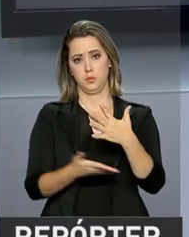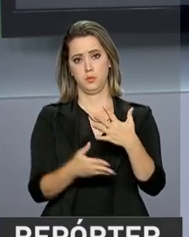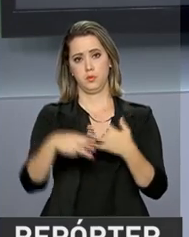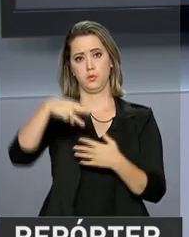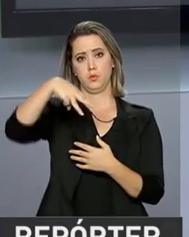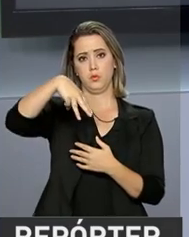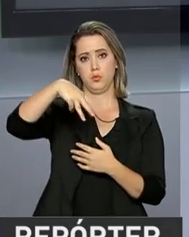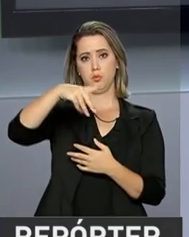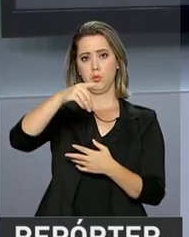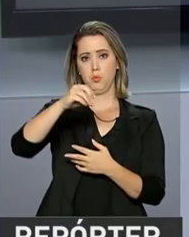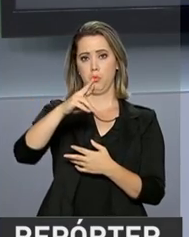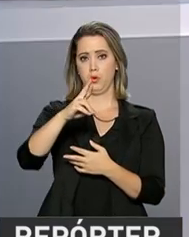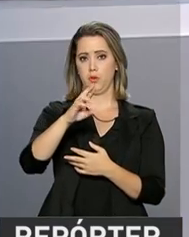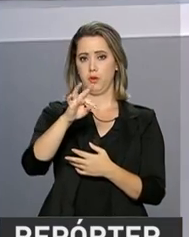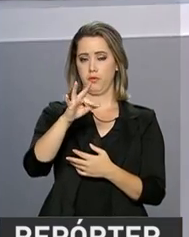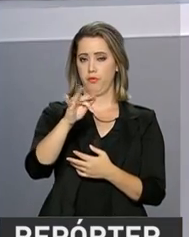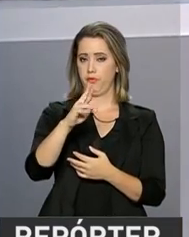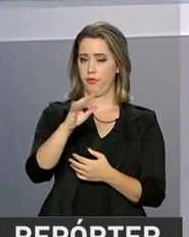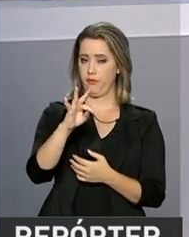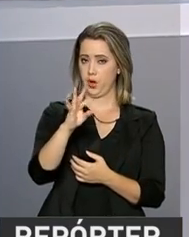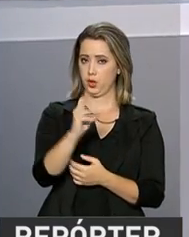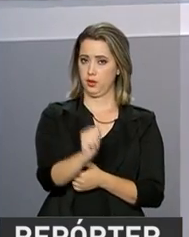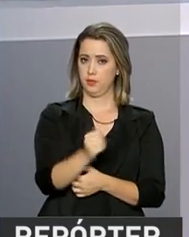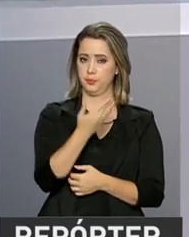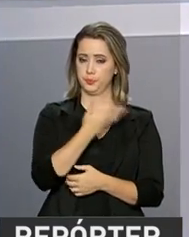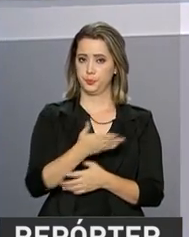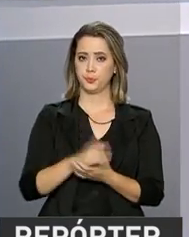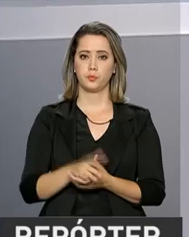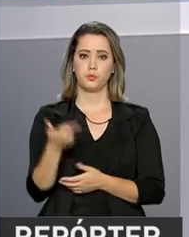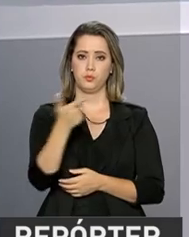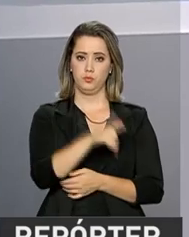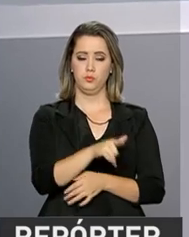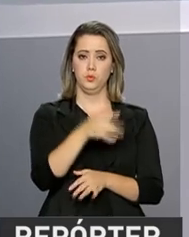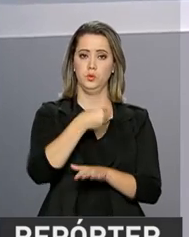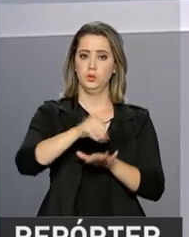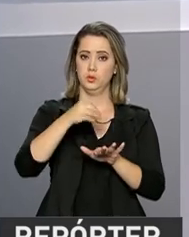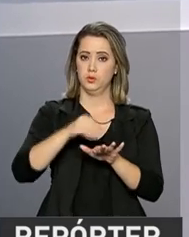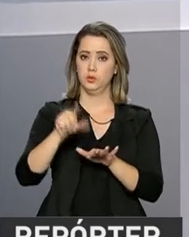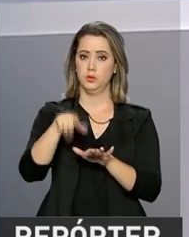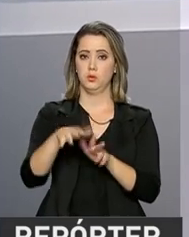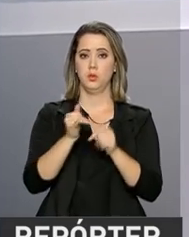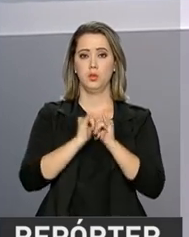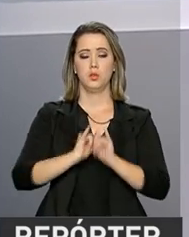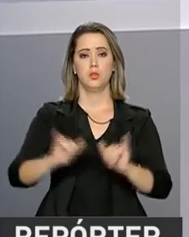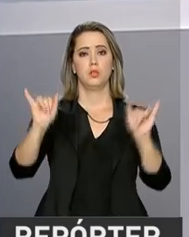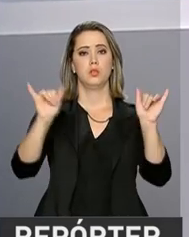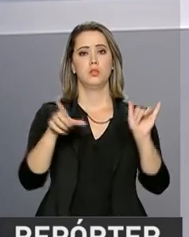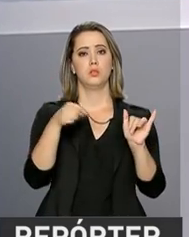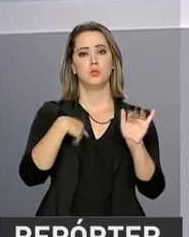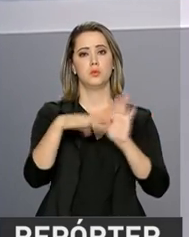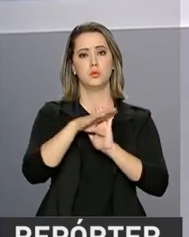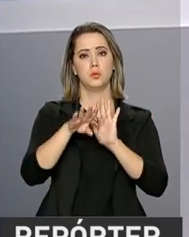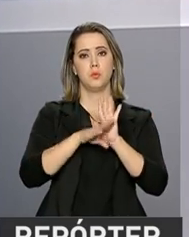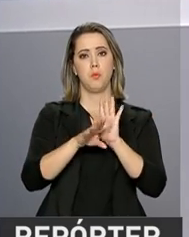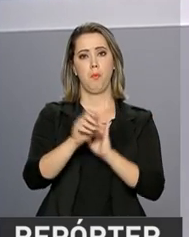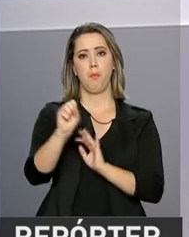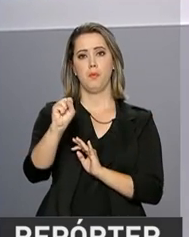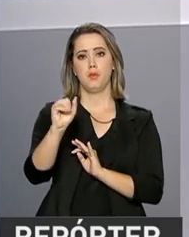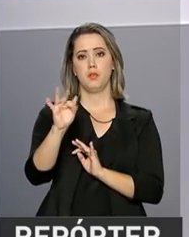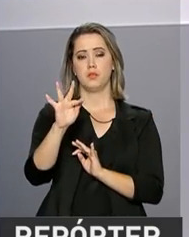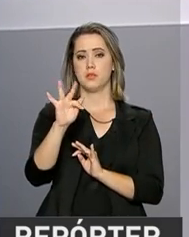moder Frota e uma outra notícia para os produtores rurais é o lançamento do plano safra da Agricultura